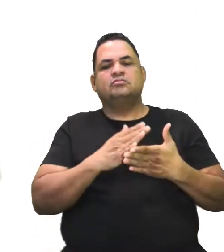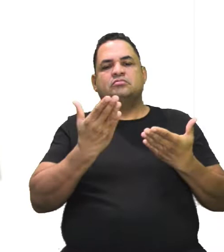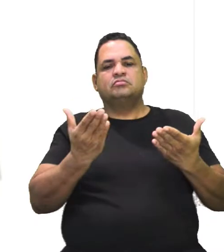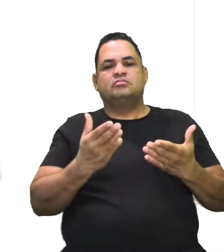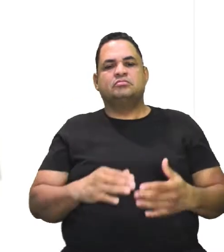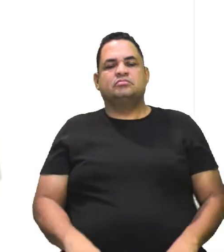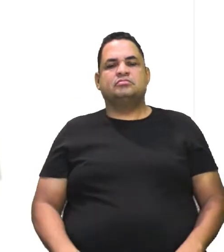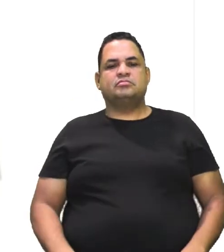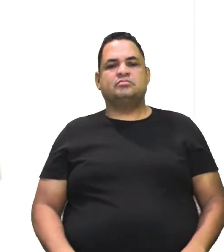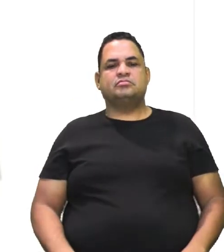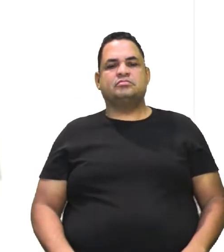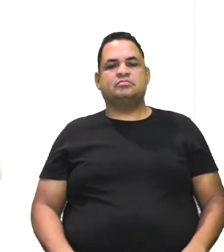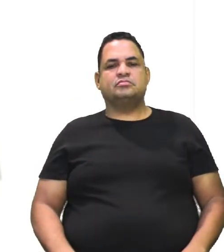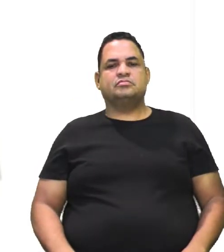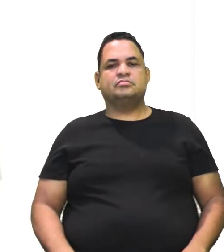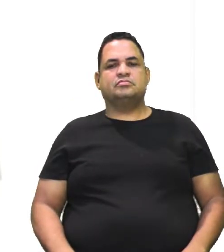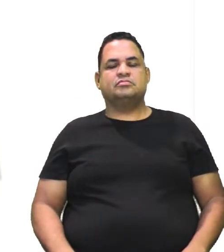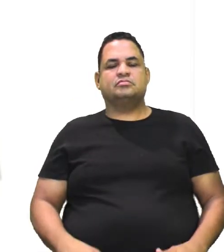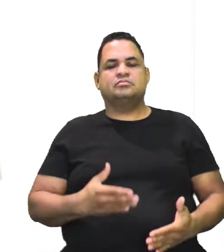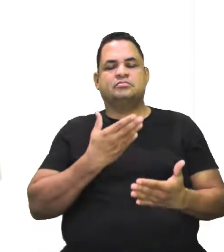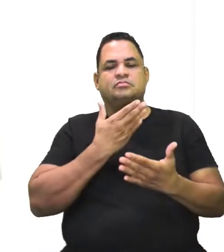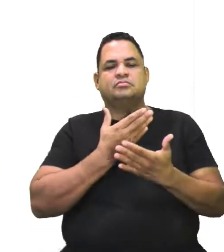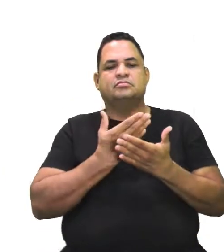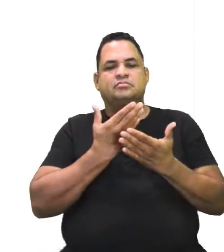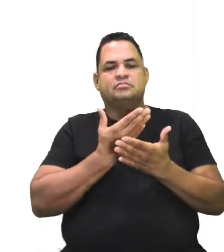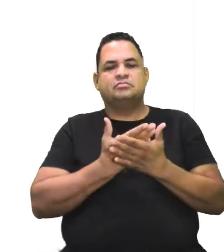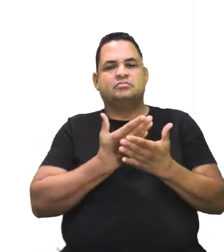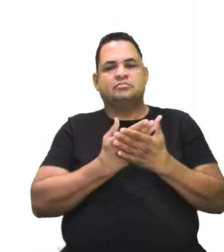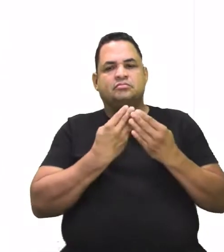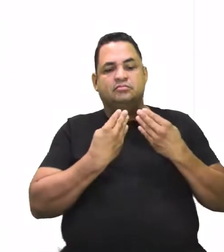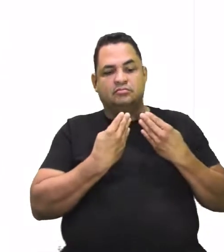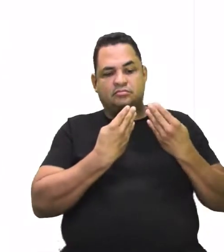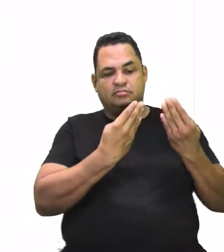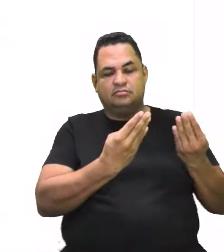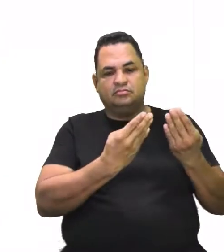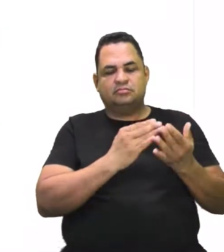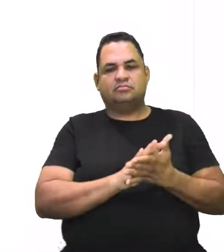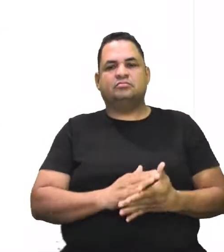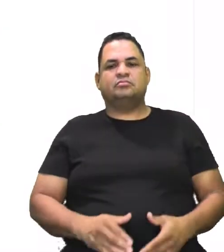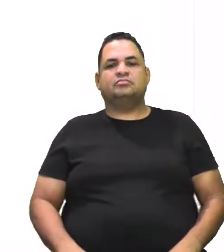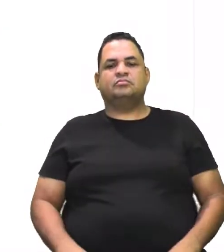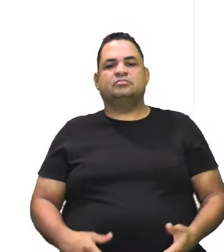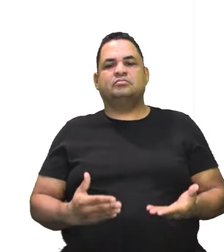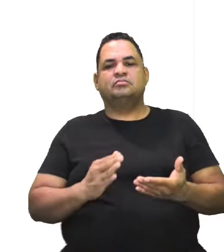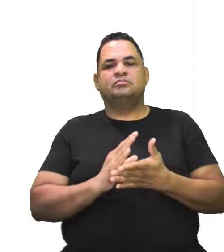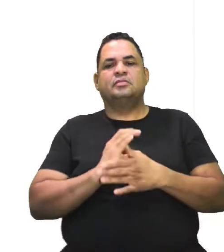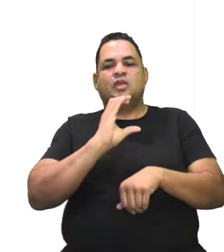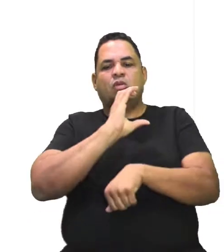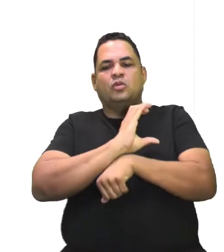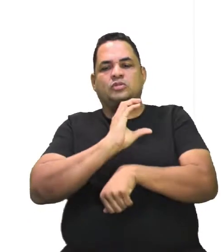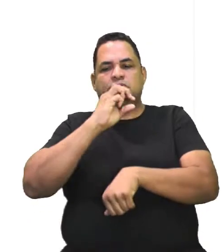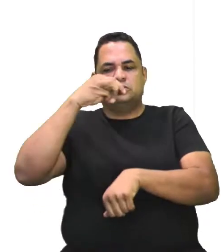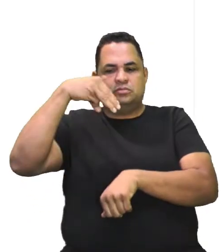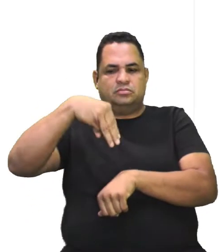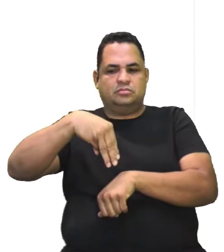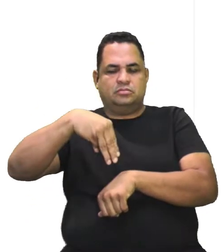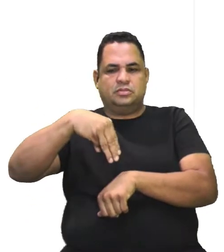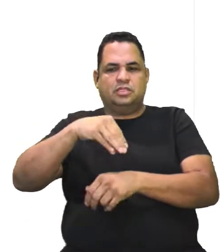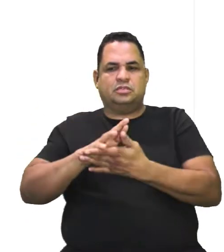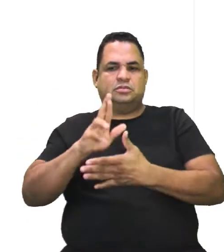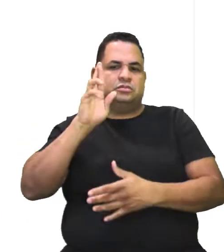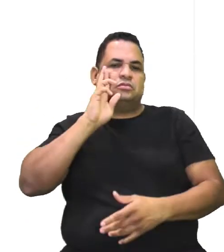Angelina dos Anjos, a aula de hoje é o oferecimento para ela, né? E fica em Costa